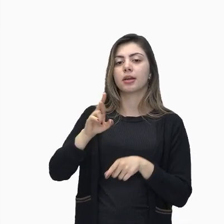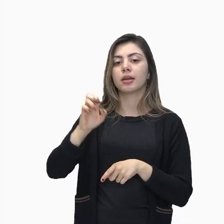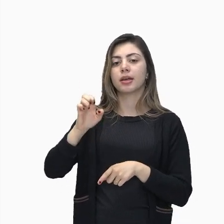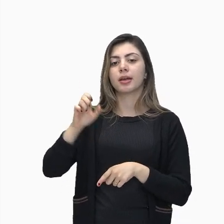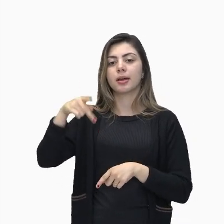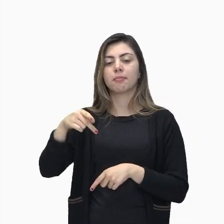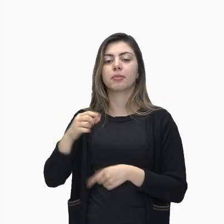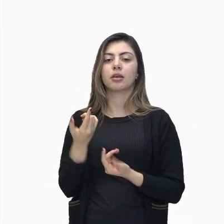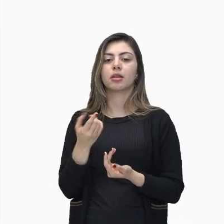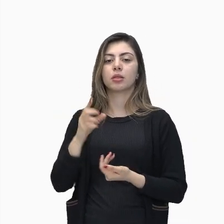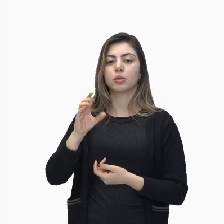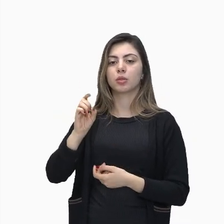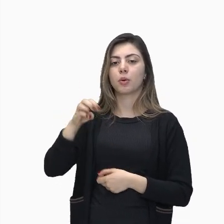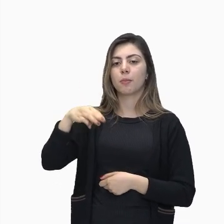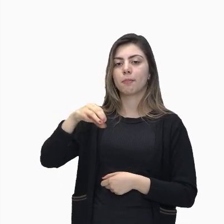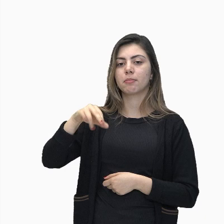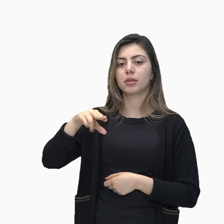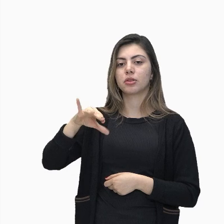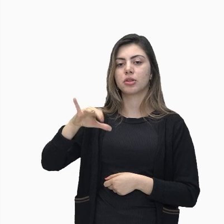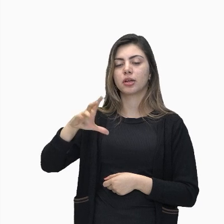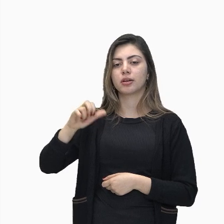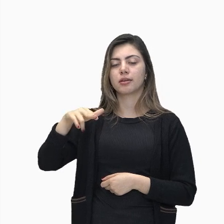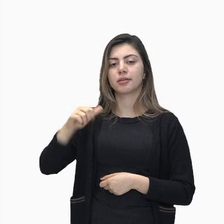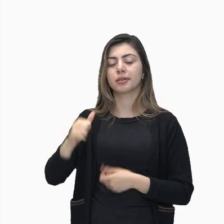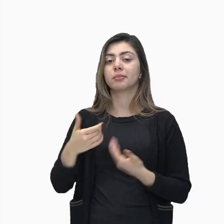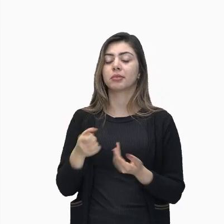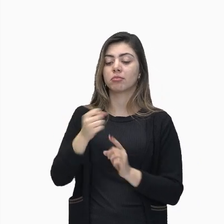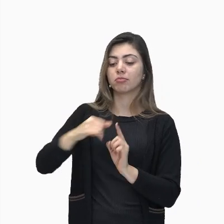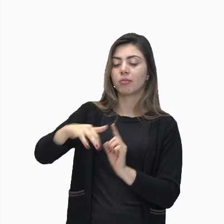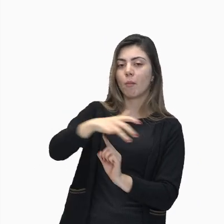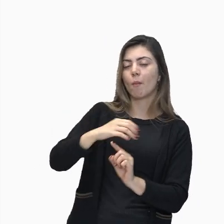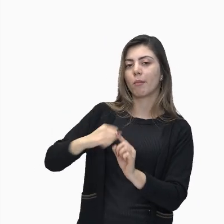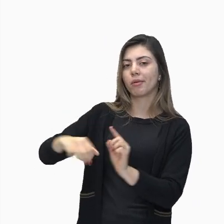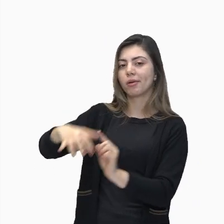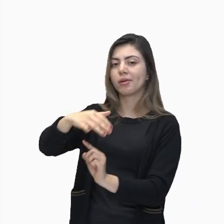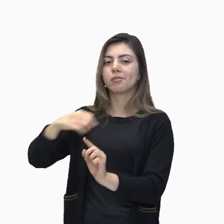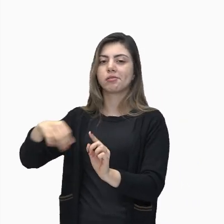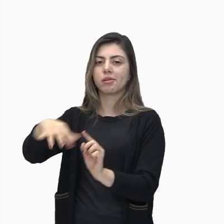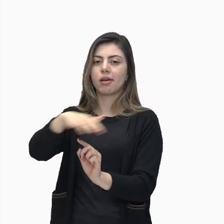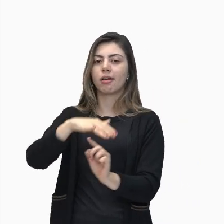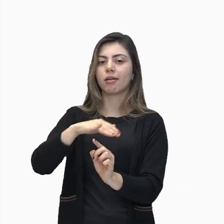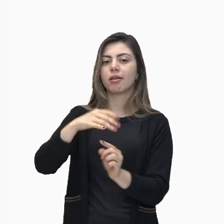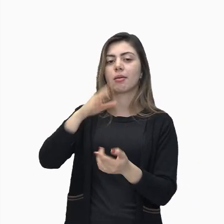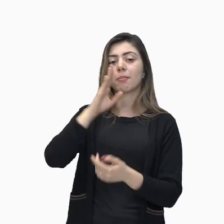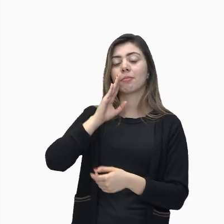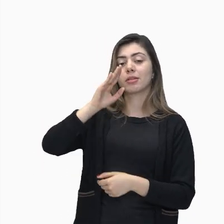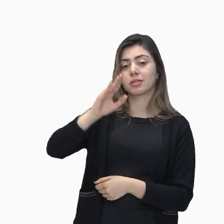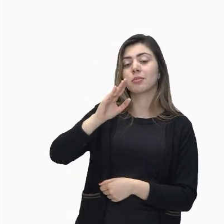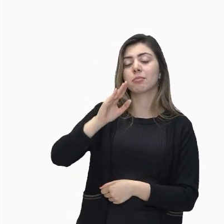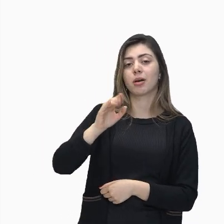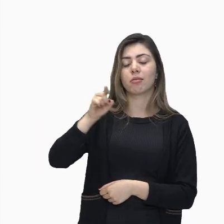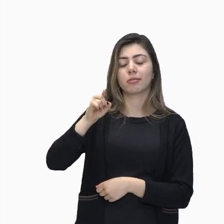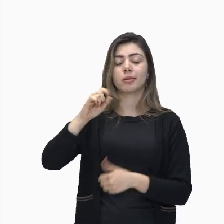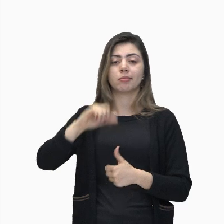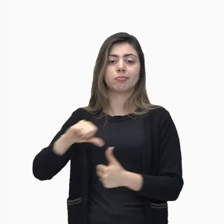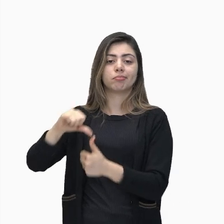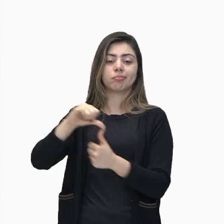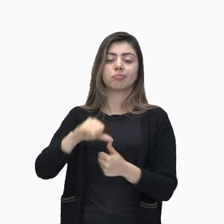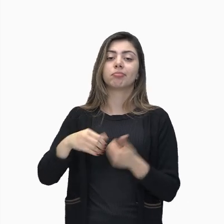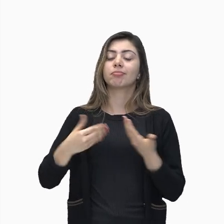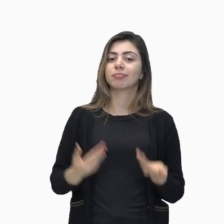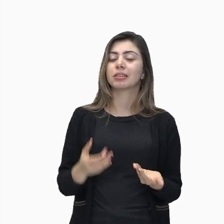Dominicana. Muitas dessas ilhas, portanto, da parte insular da América Central,